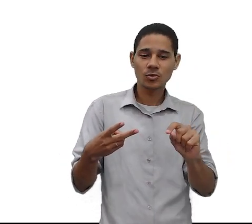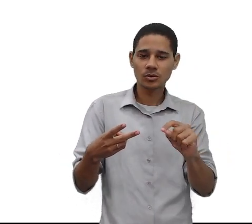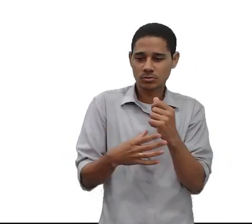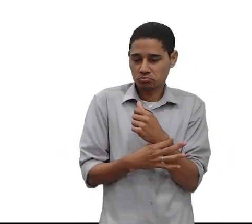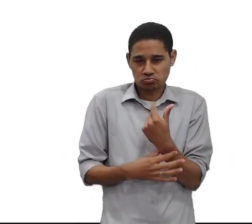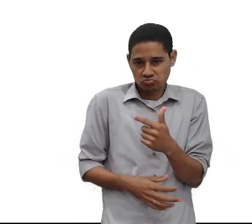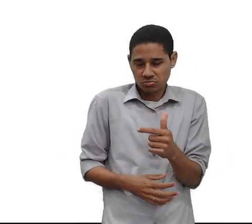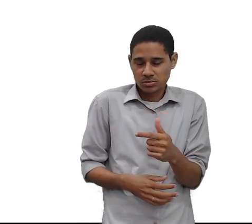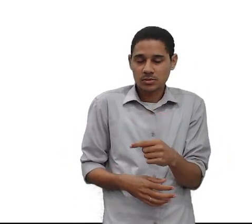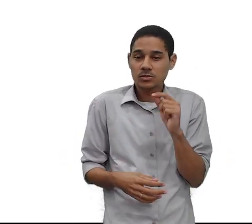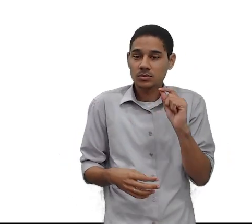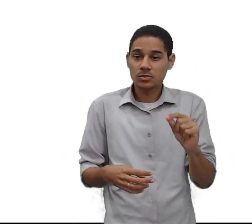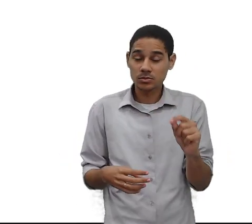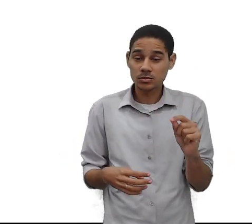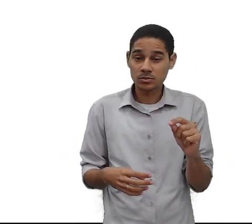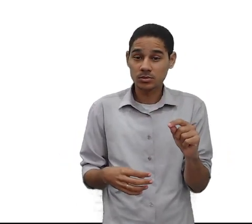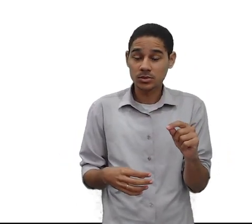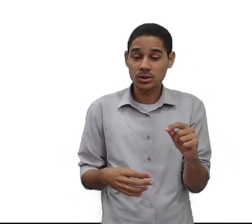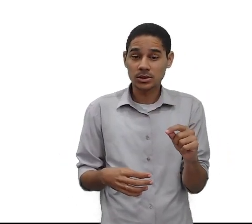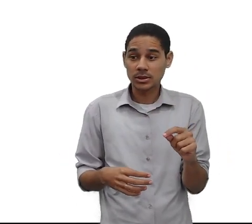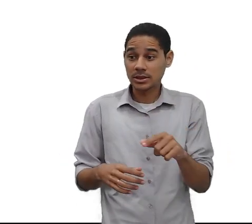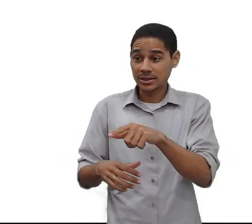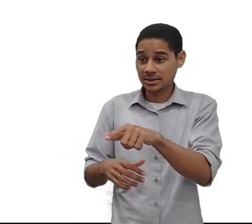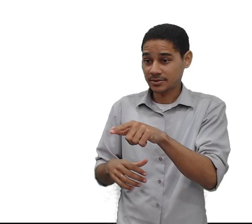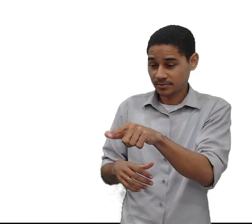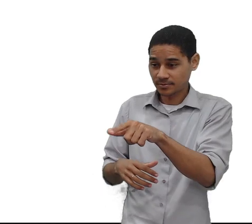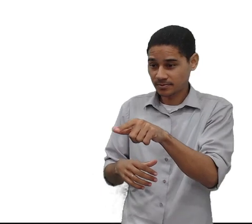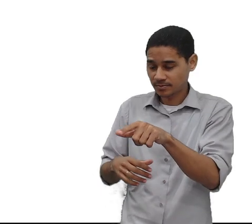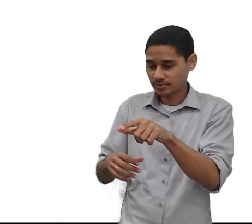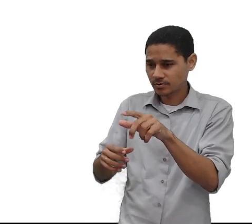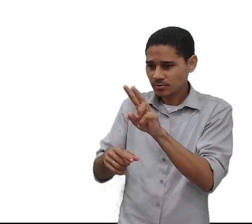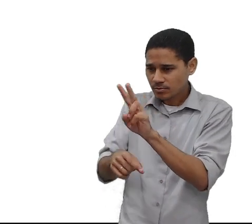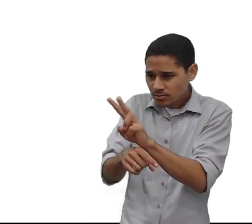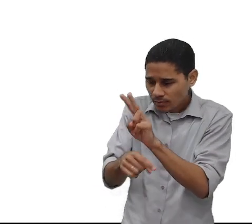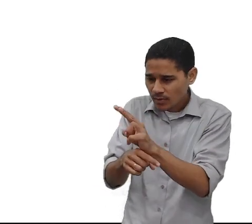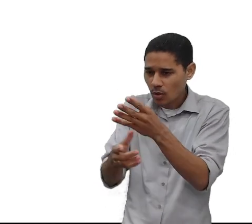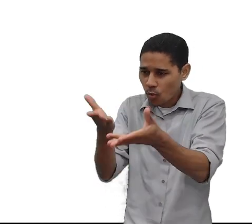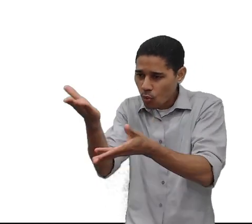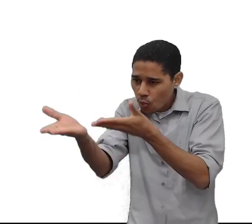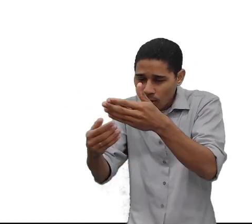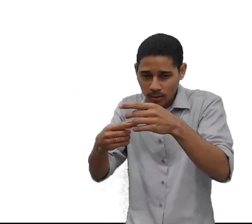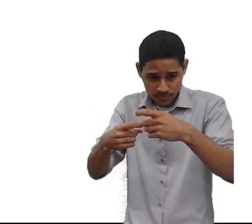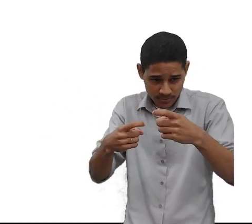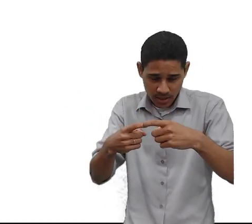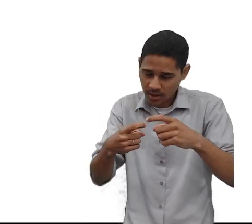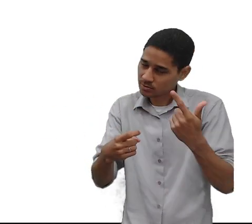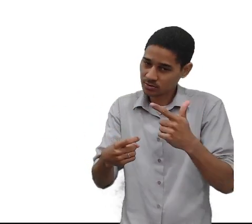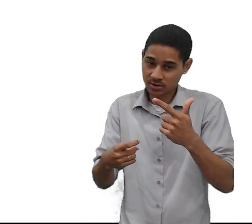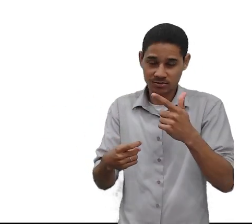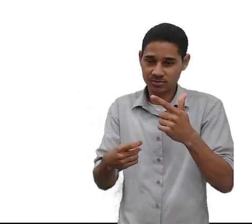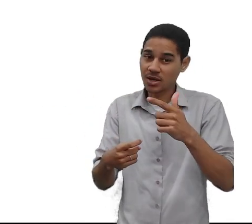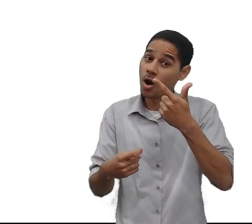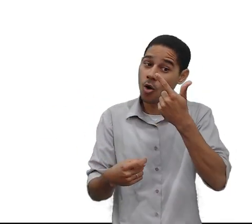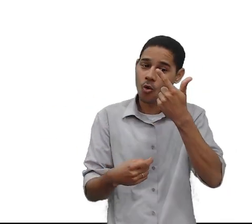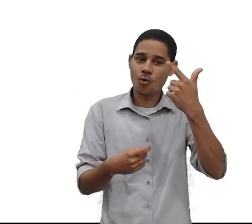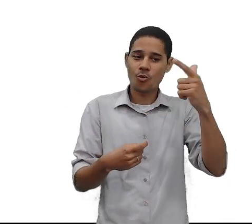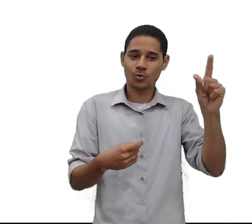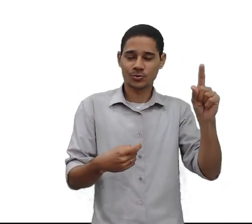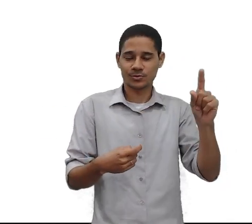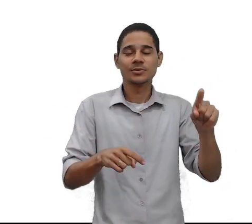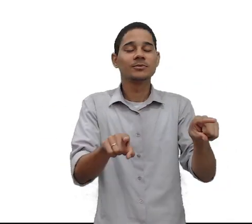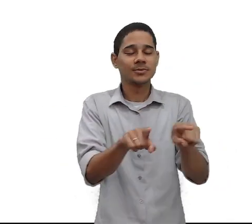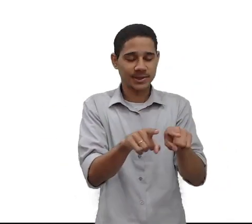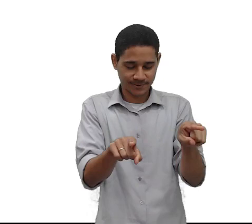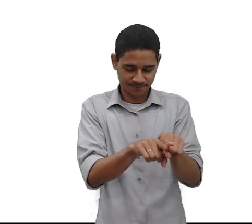estão diretamente relacionados ao tratamento médico do trabalhador ferido, mas que ainda